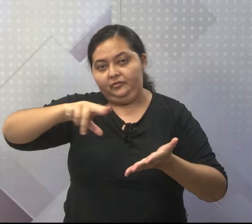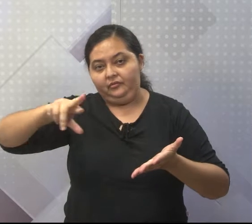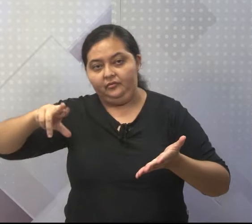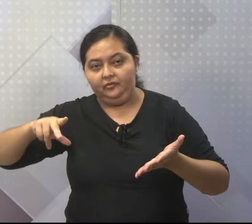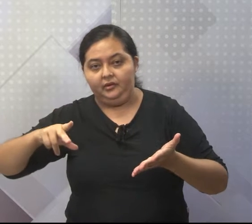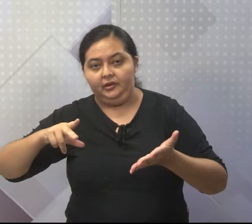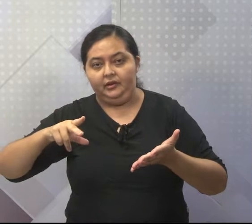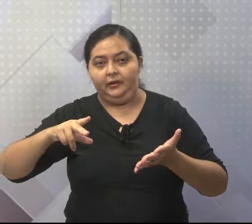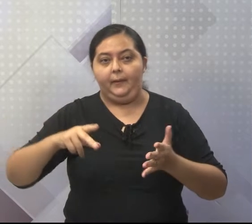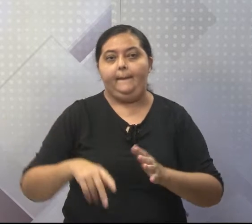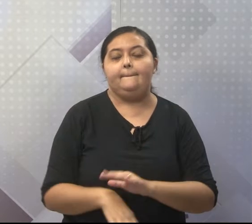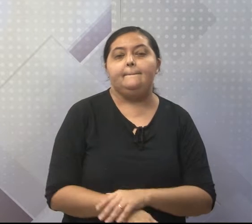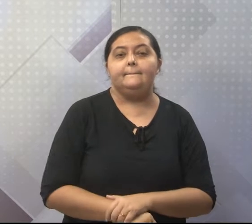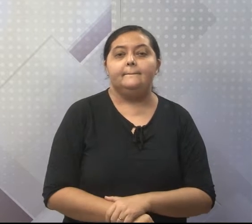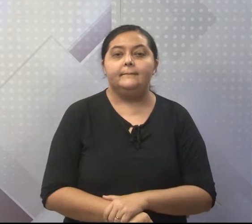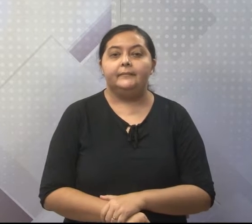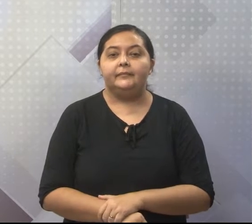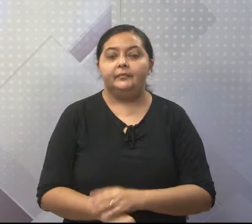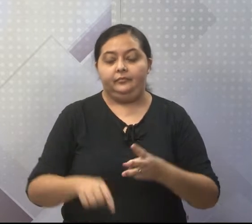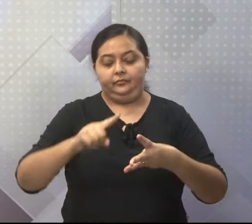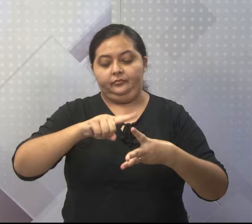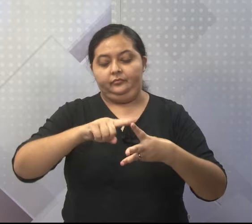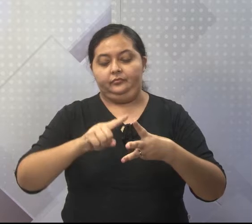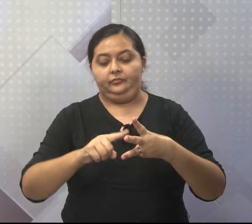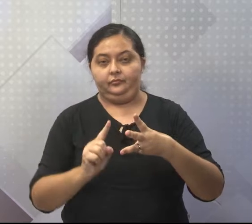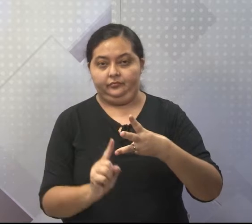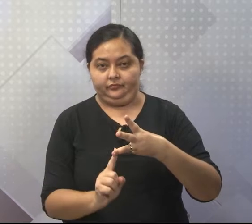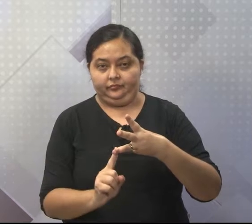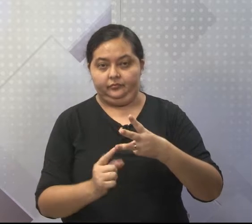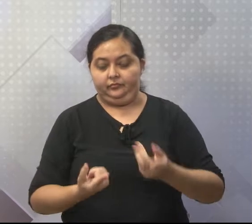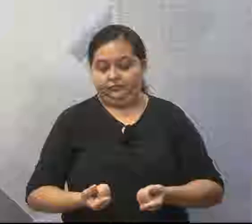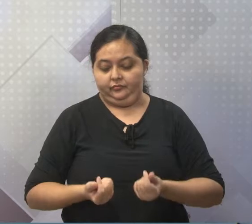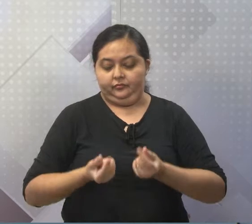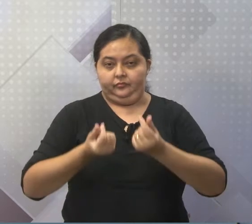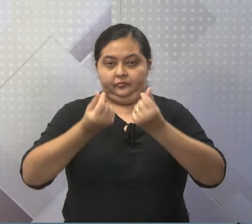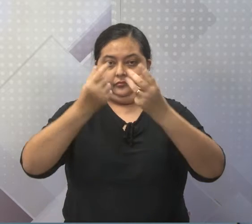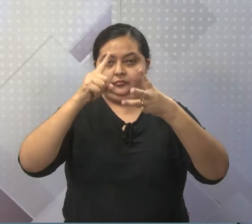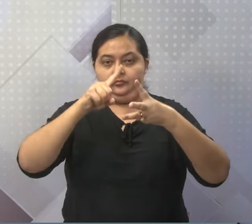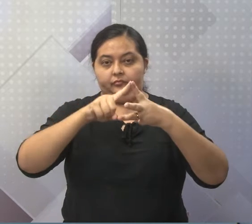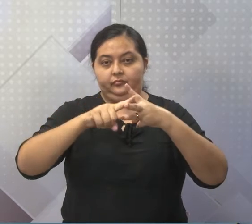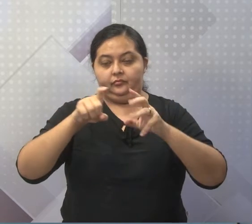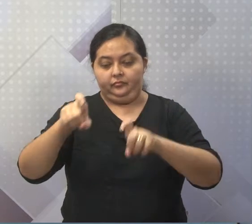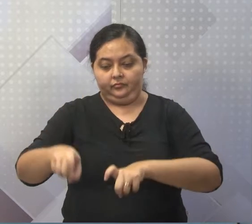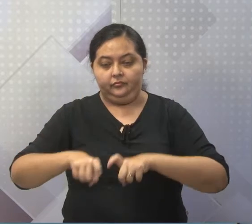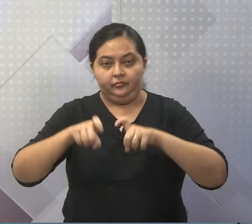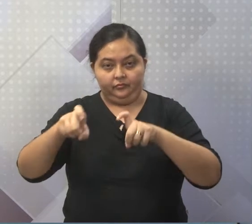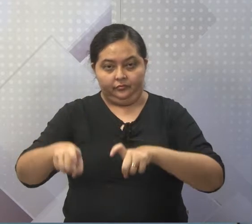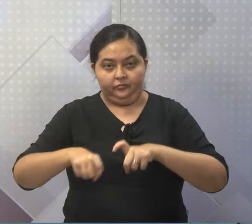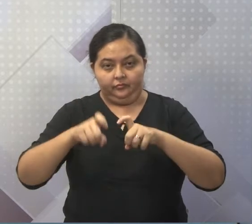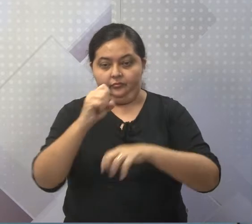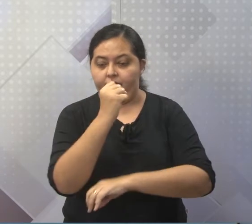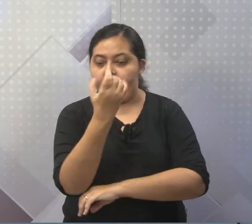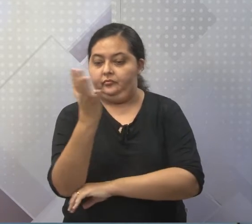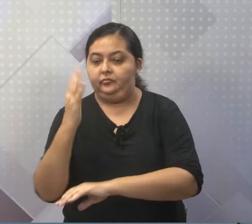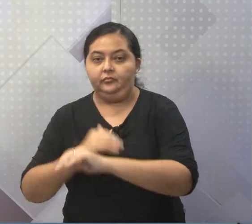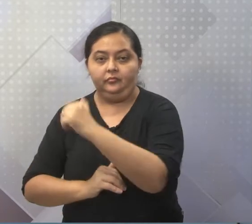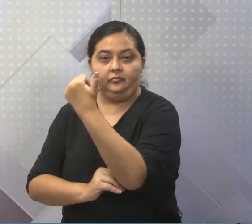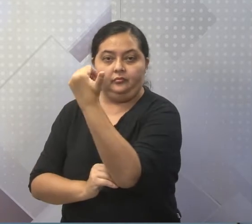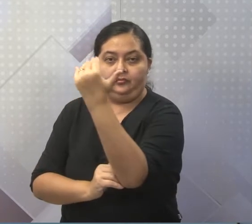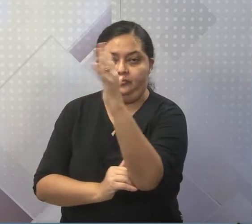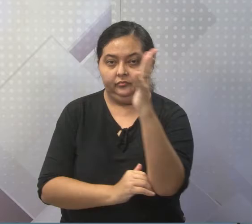relembrada no setor primário composto por três atividades econômicas a agricultura atividade